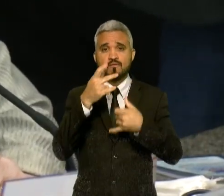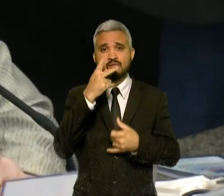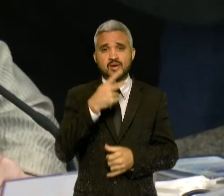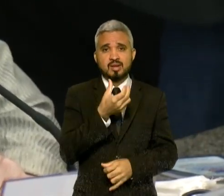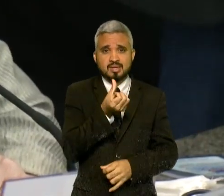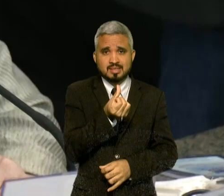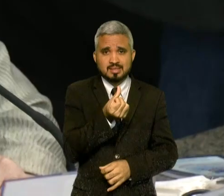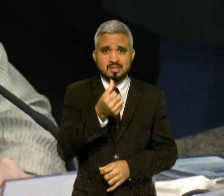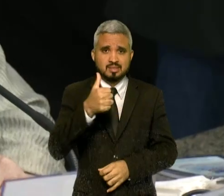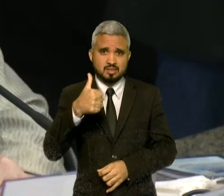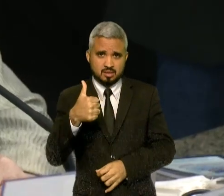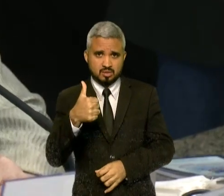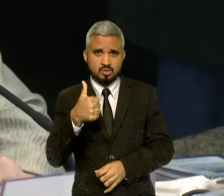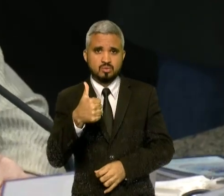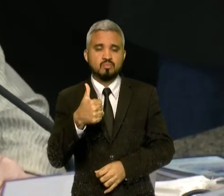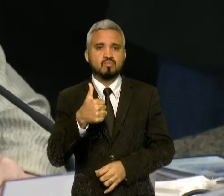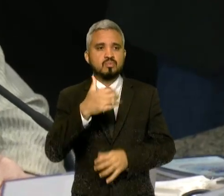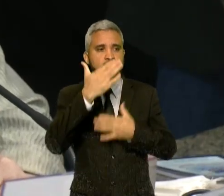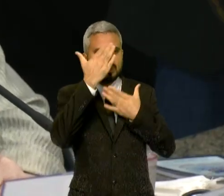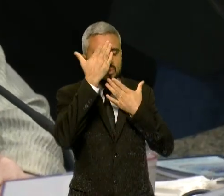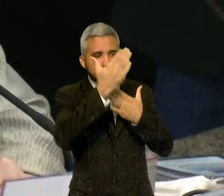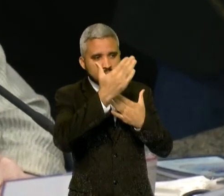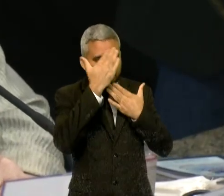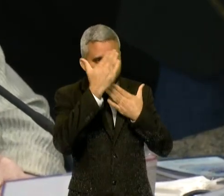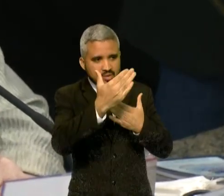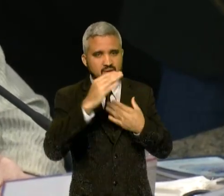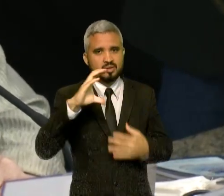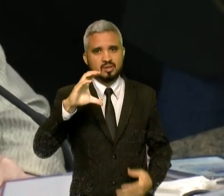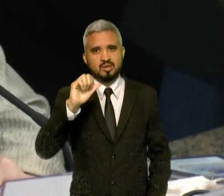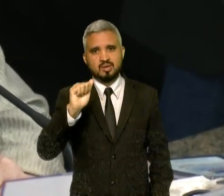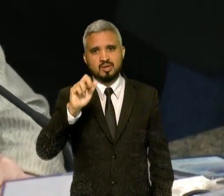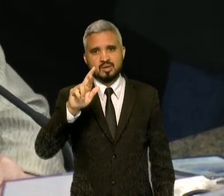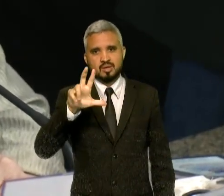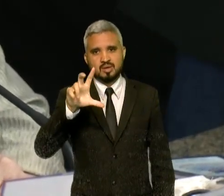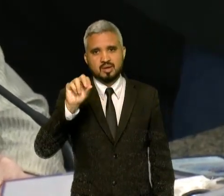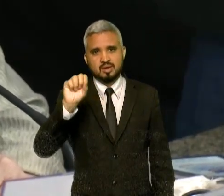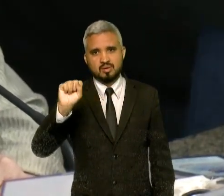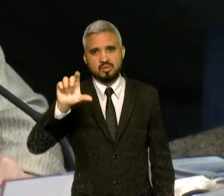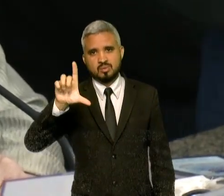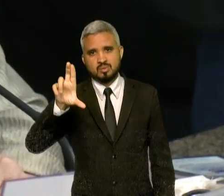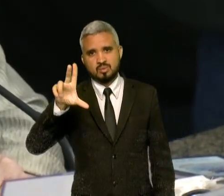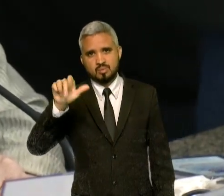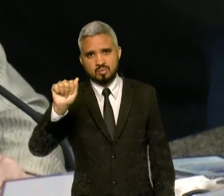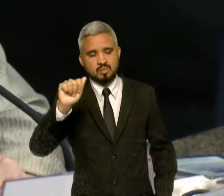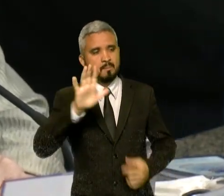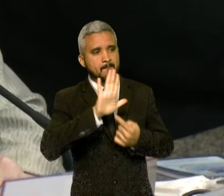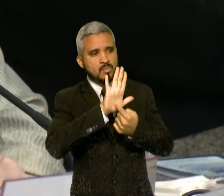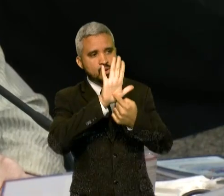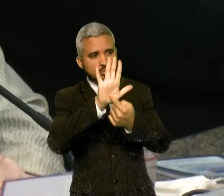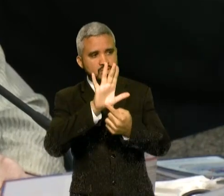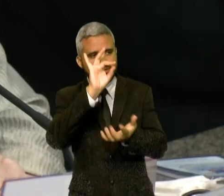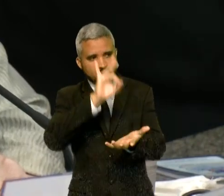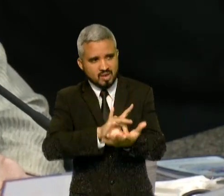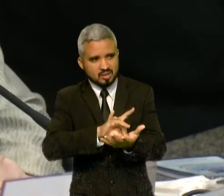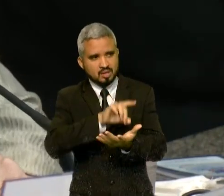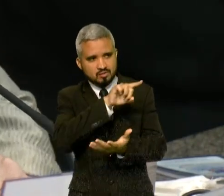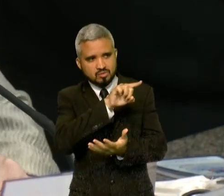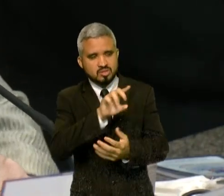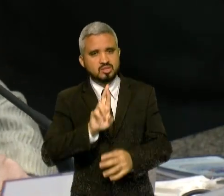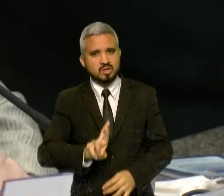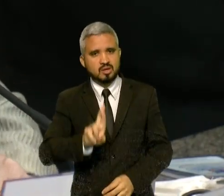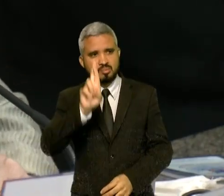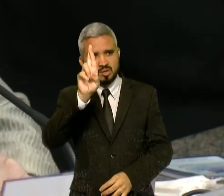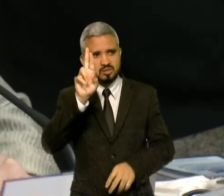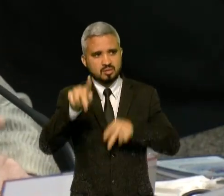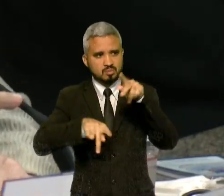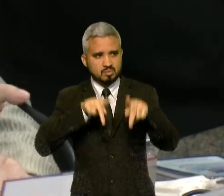Muito obrigado por sua gentileza, mais uma vez provando que você é o povo do Maranhão, é o povo de Caxias. Obrigada,